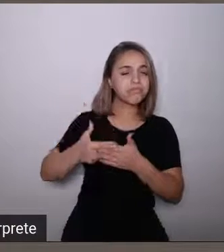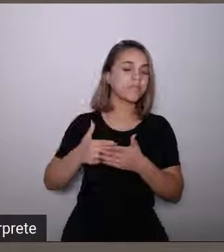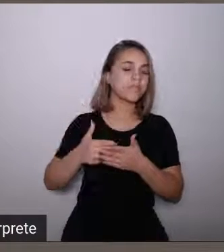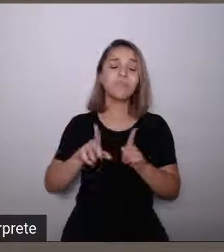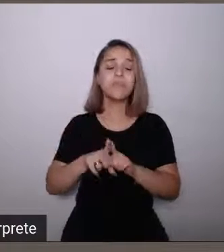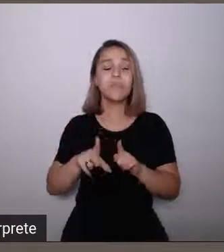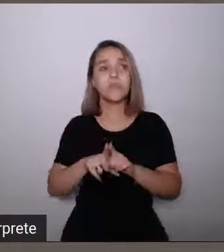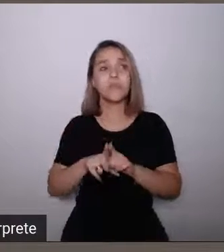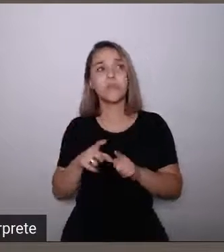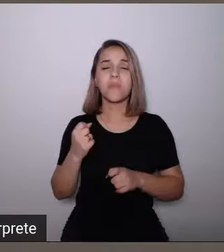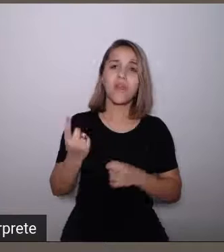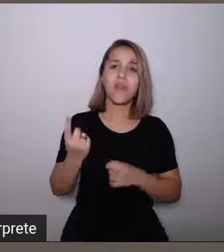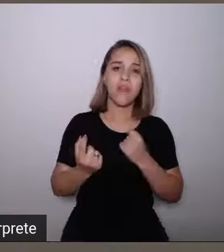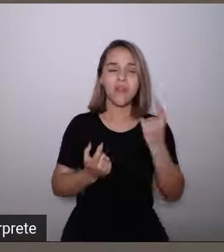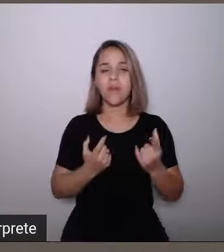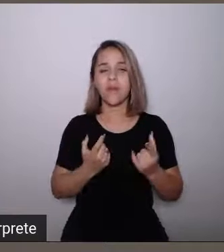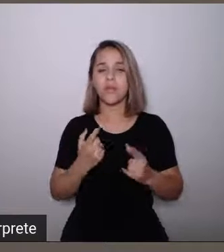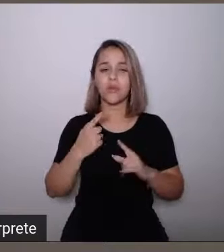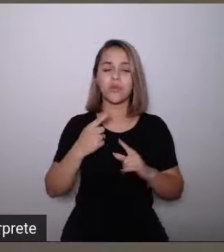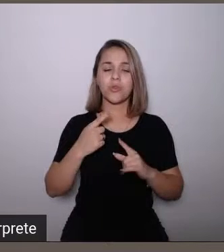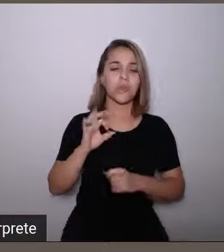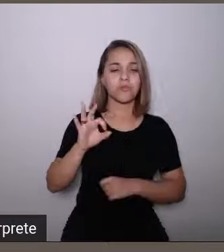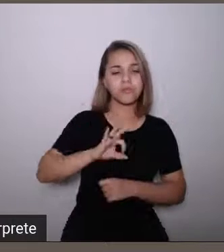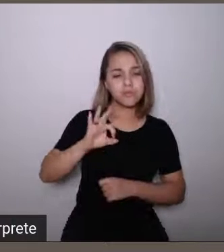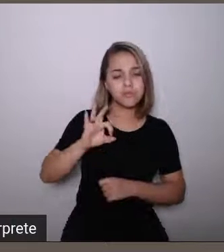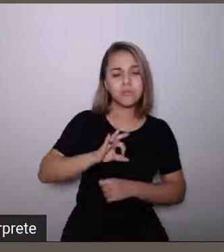algum índice